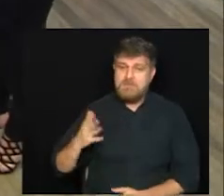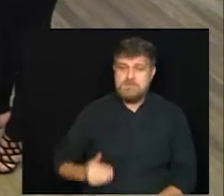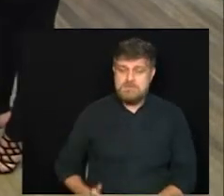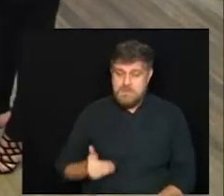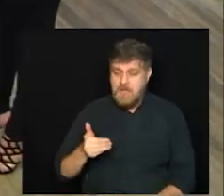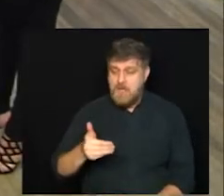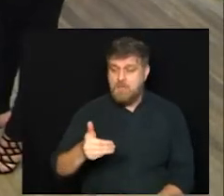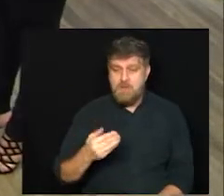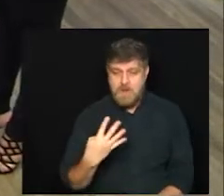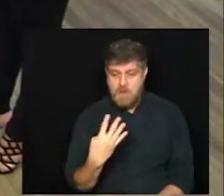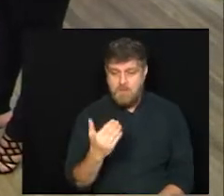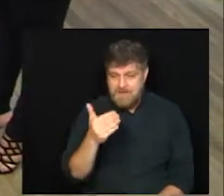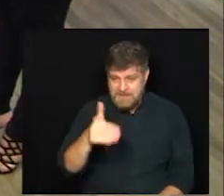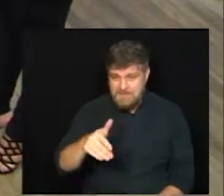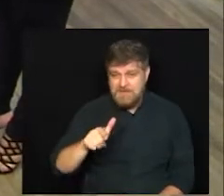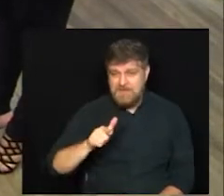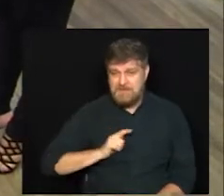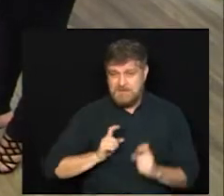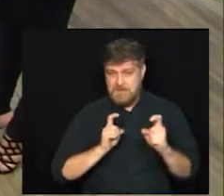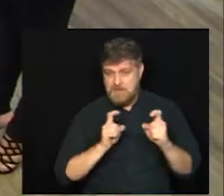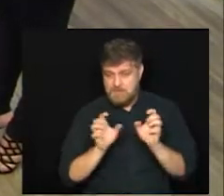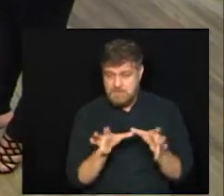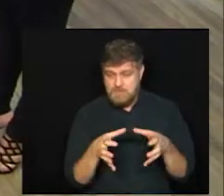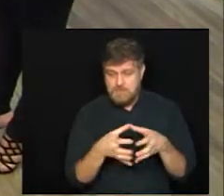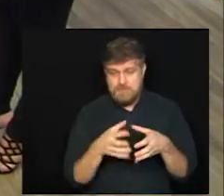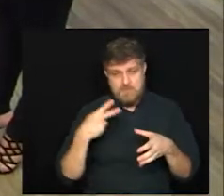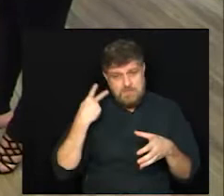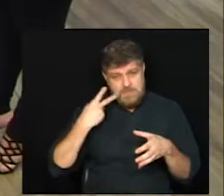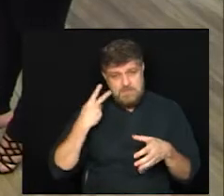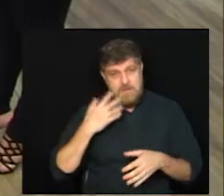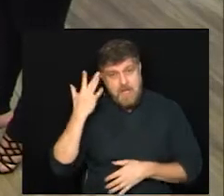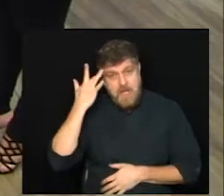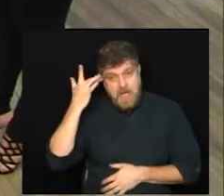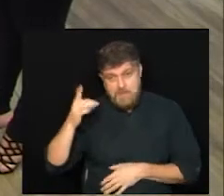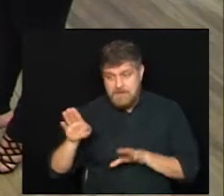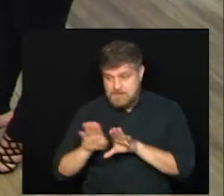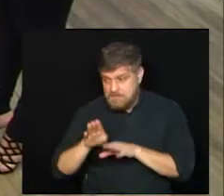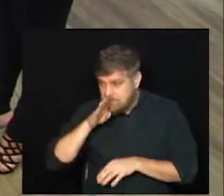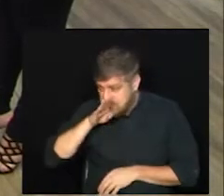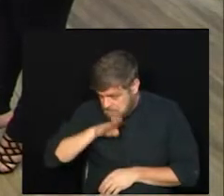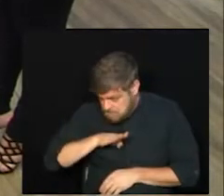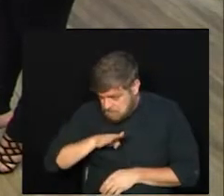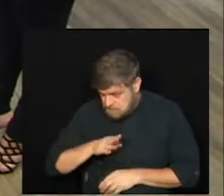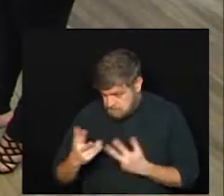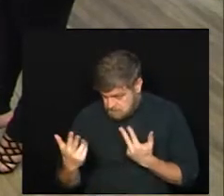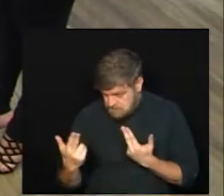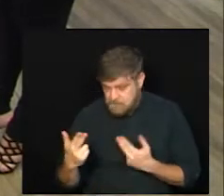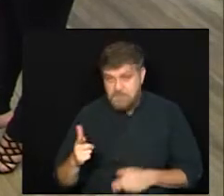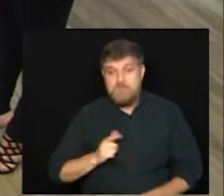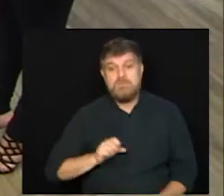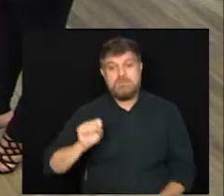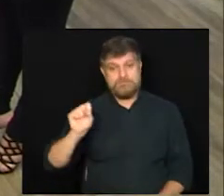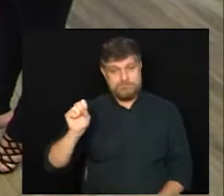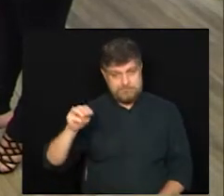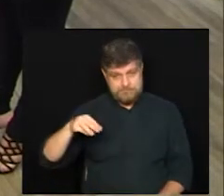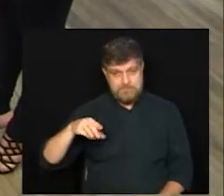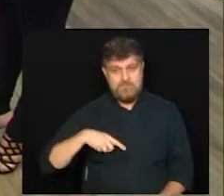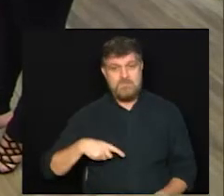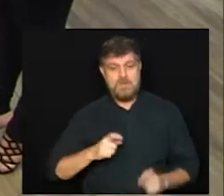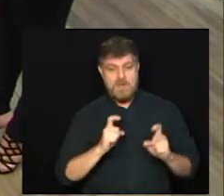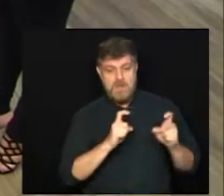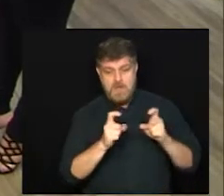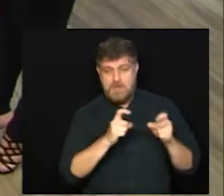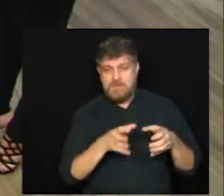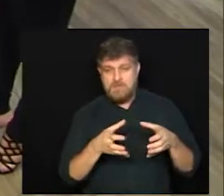às 4h30 da tarde, tem reunião de comissão e amanhã à tarde também, né? Isso mesmo. Agora à tarde nós temos a reunião